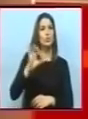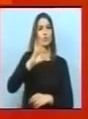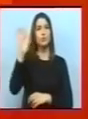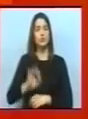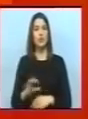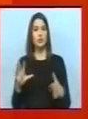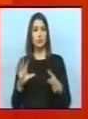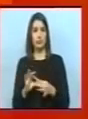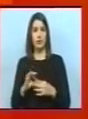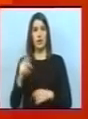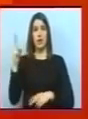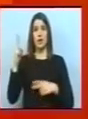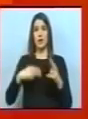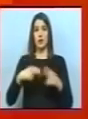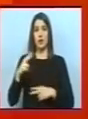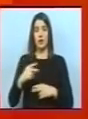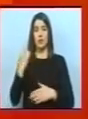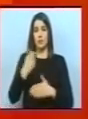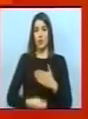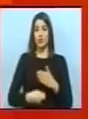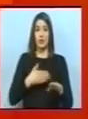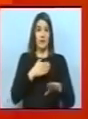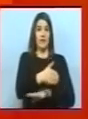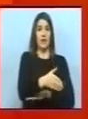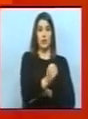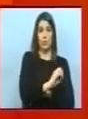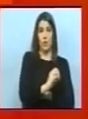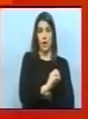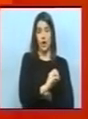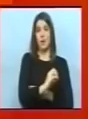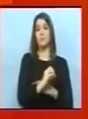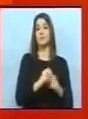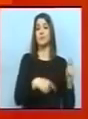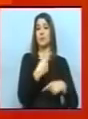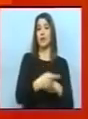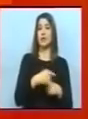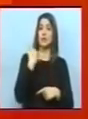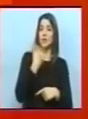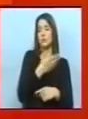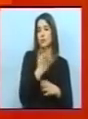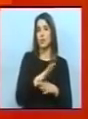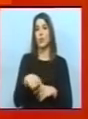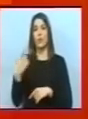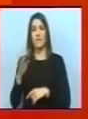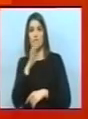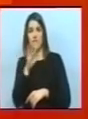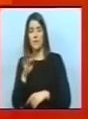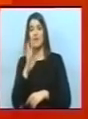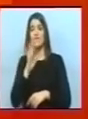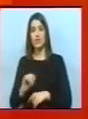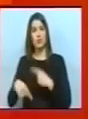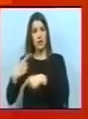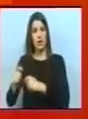tributação normal daquele que não é herdeiro direto e metade para o herdeiro direto, pode ser completamente impossível de suportar pelos